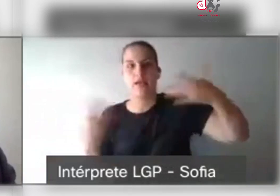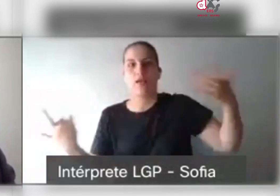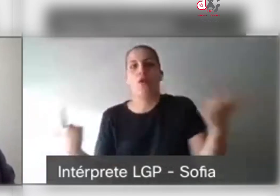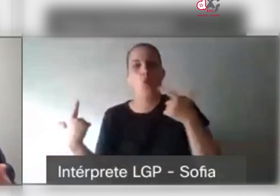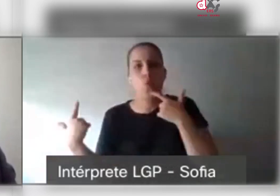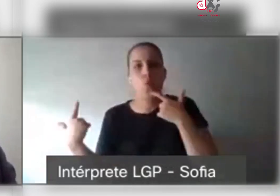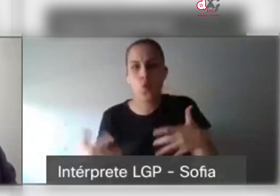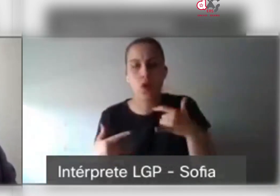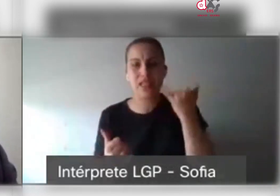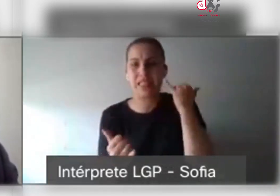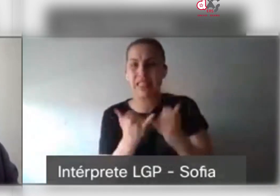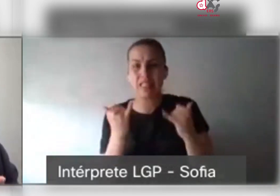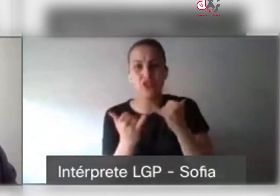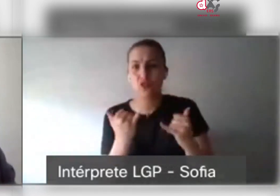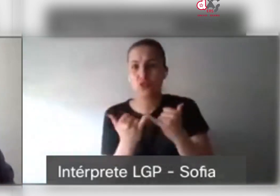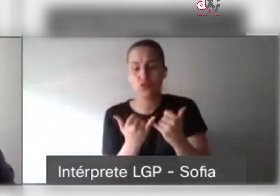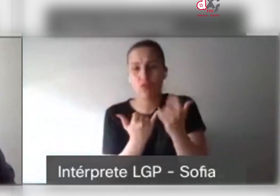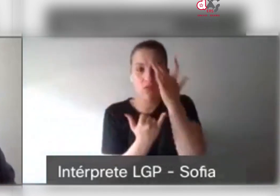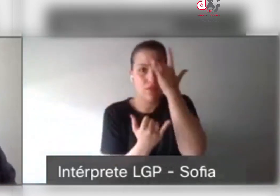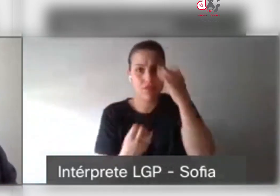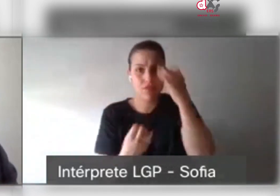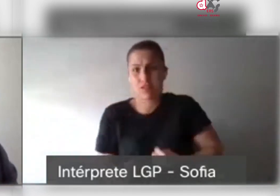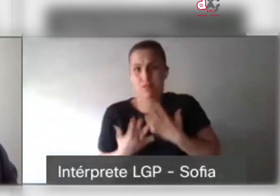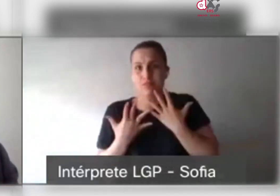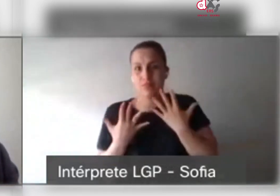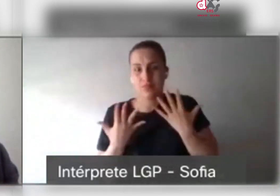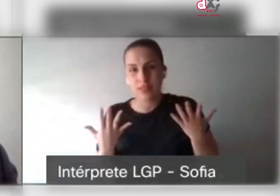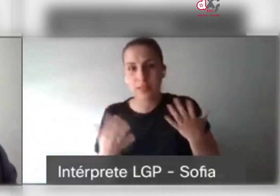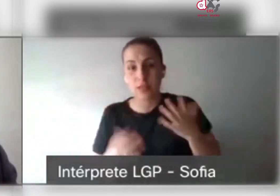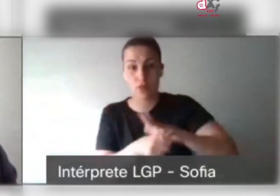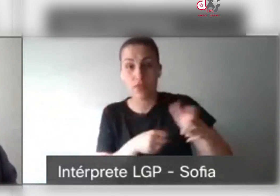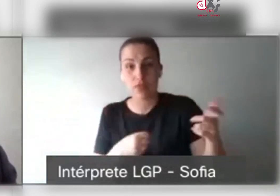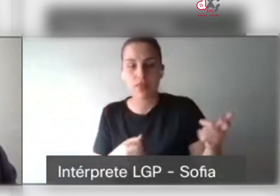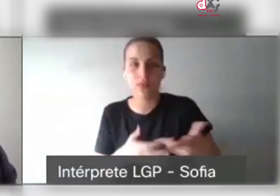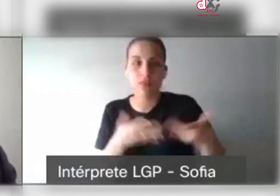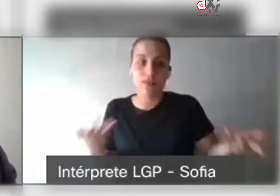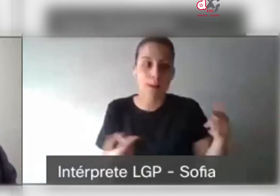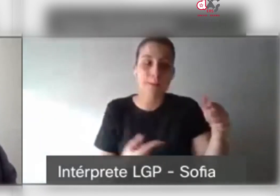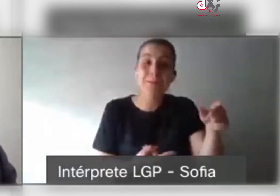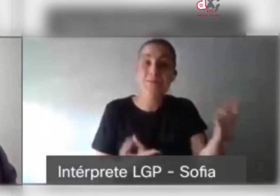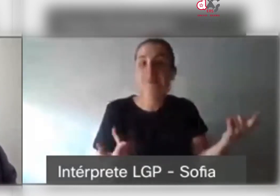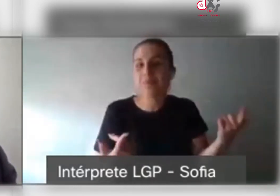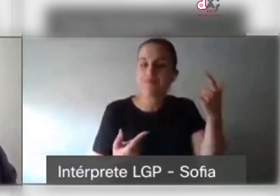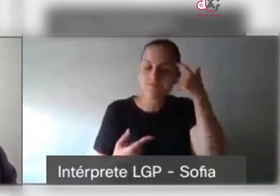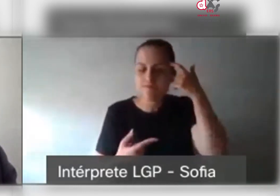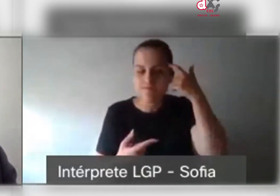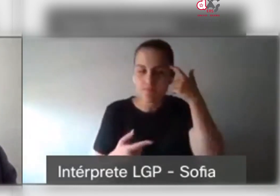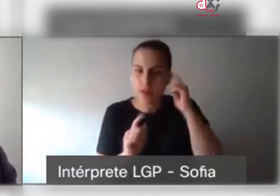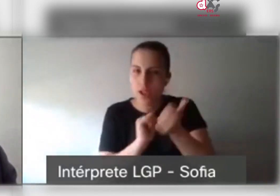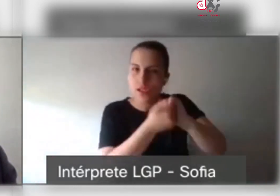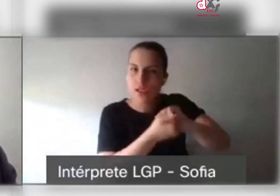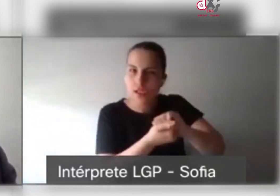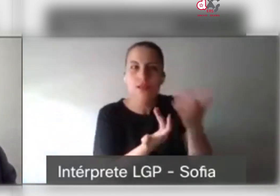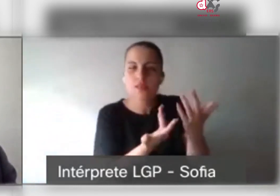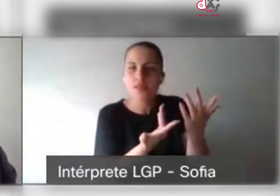serviço onde existia mais risco de contágio. E nesse caso, o que se encontrou como forma de mitigação